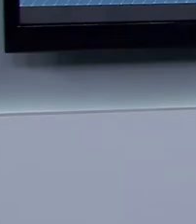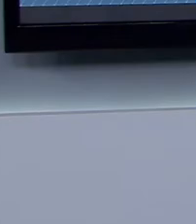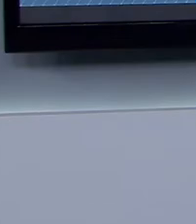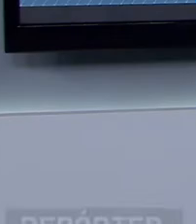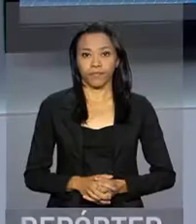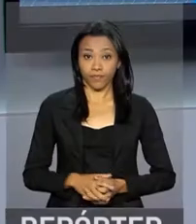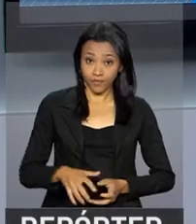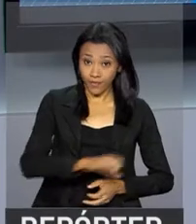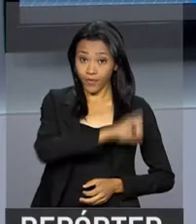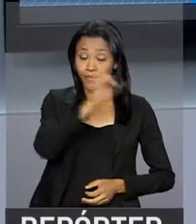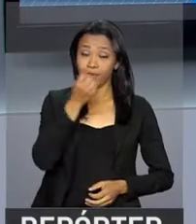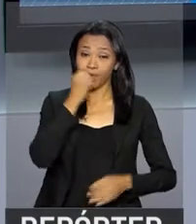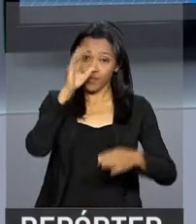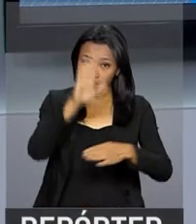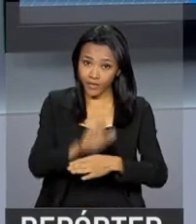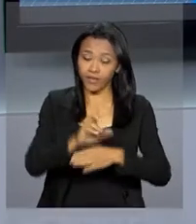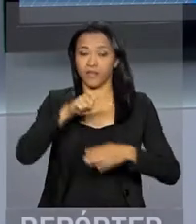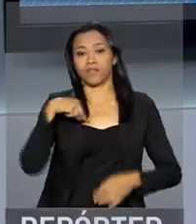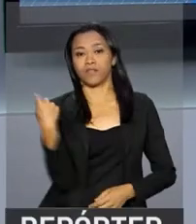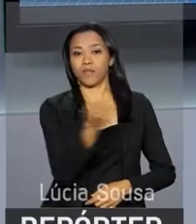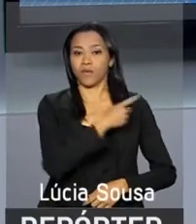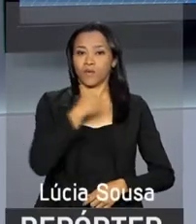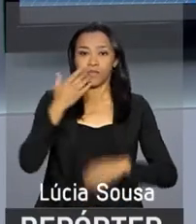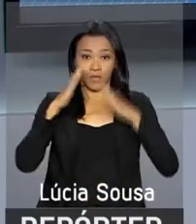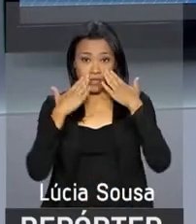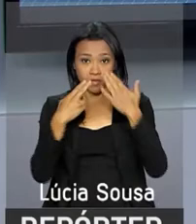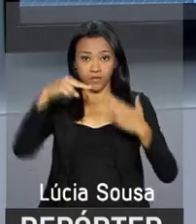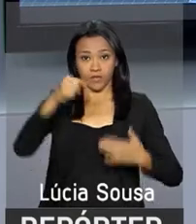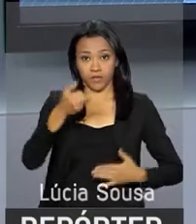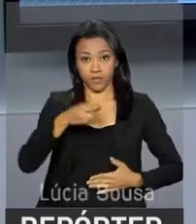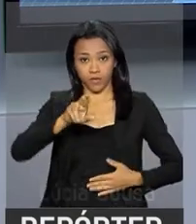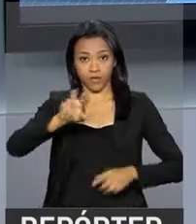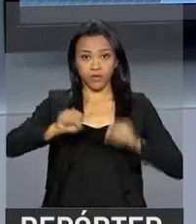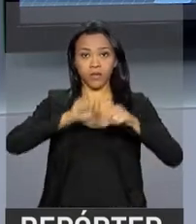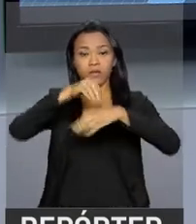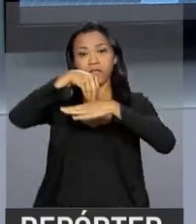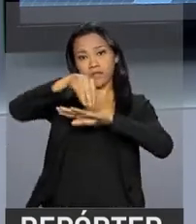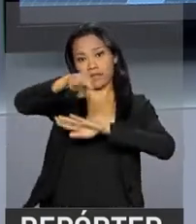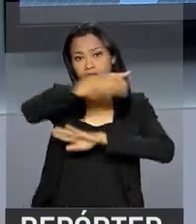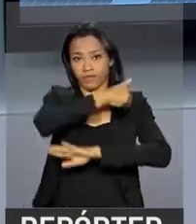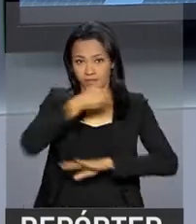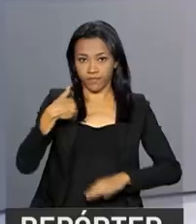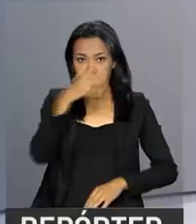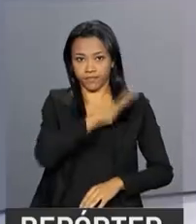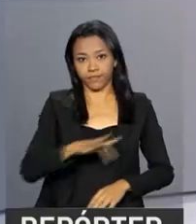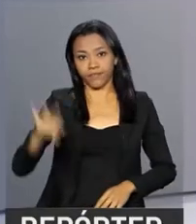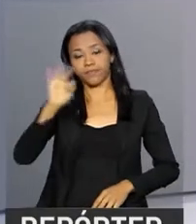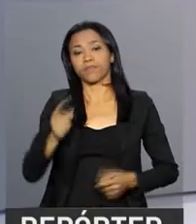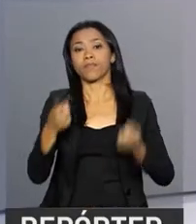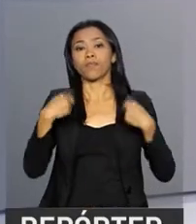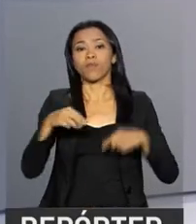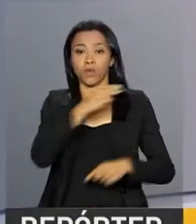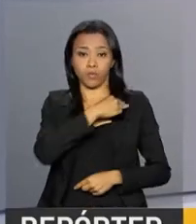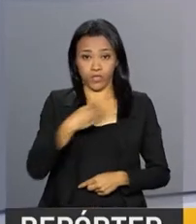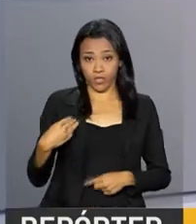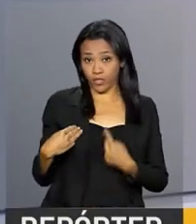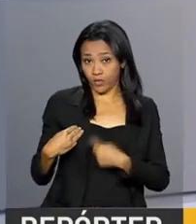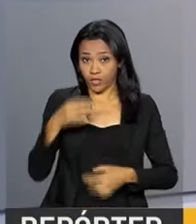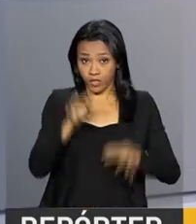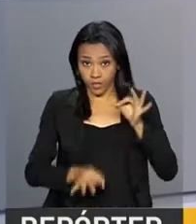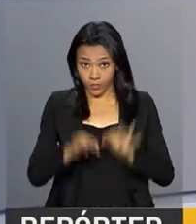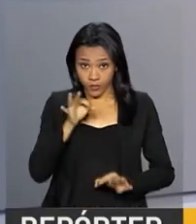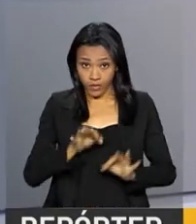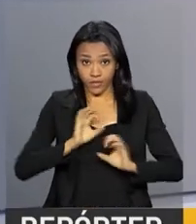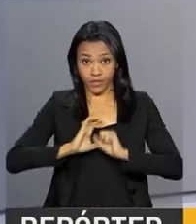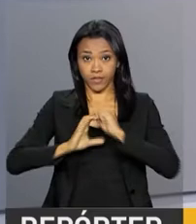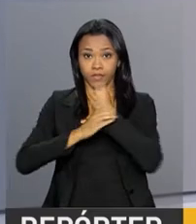olá boa tarde estamos de volta com o repórter nbr notícias do governo federal o ministro da justiça e segurança pública